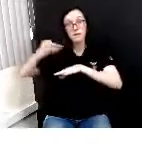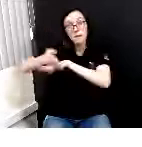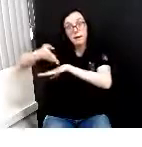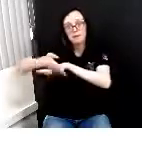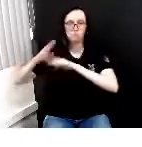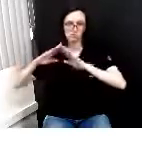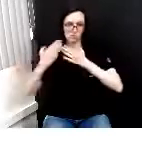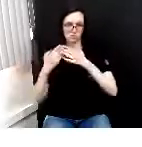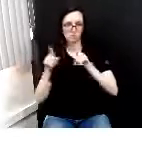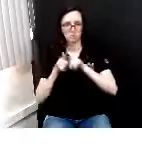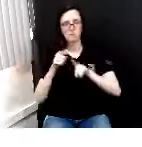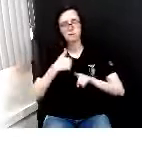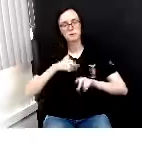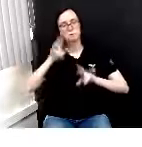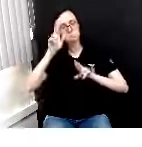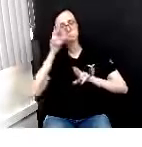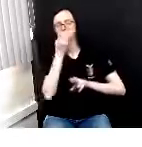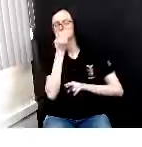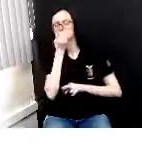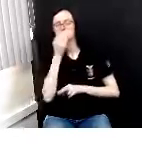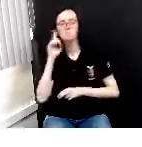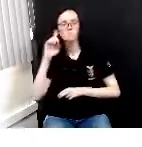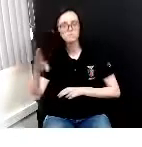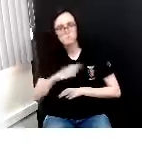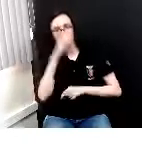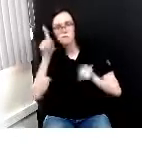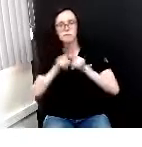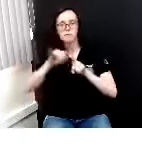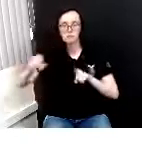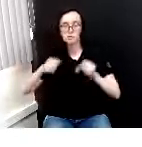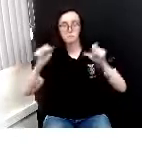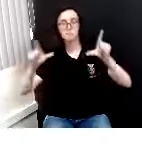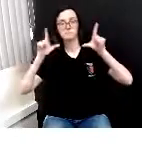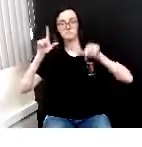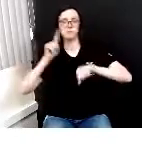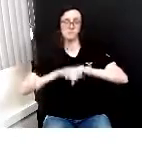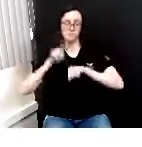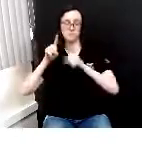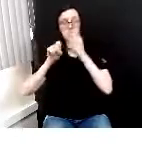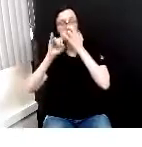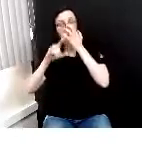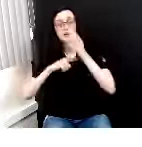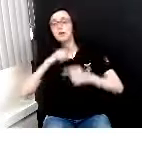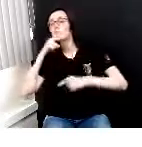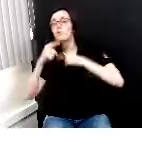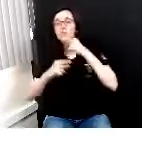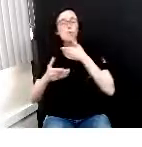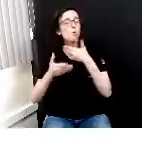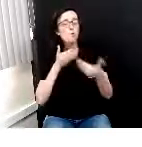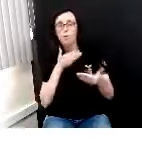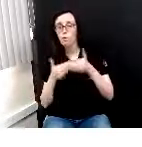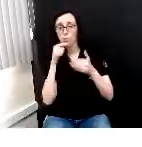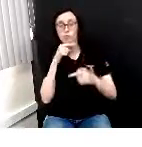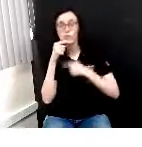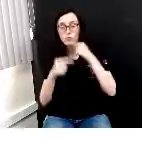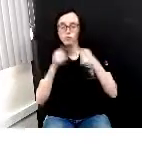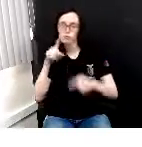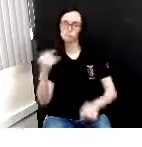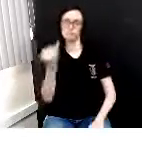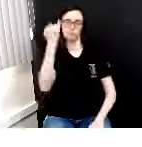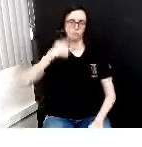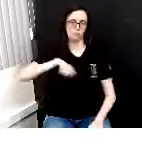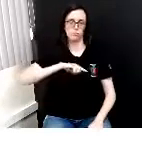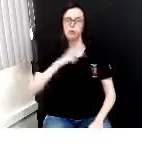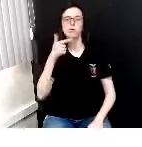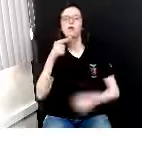Eu desejo um ótimo dia, né, e uma ótima web, e quem tiver dúvida, qualquer dúvida para nós, ela é super válida, não